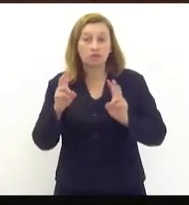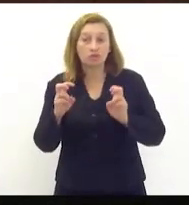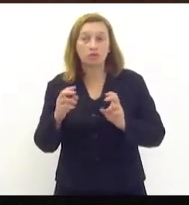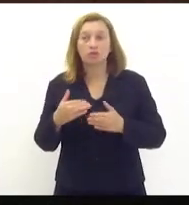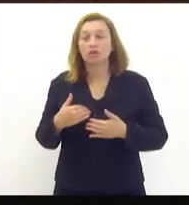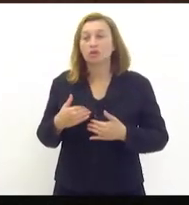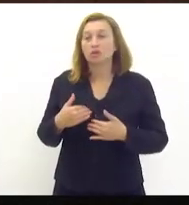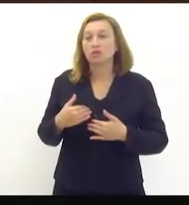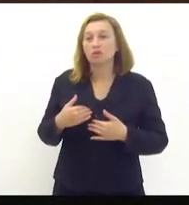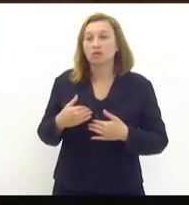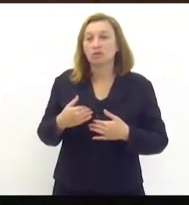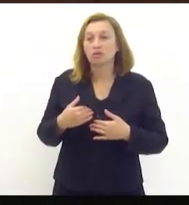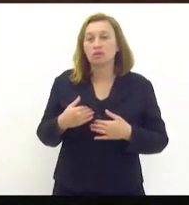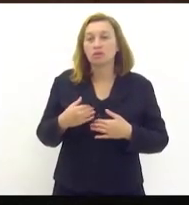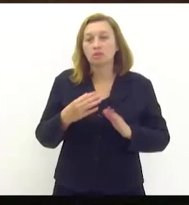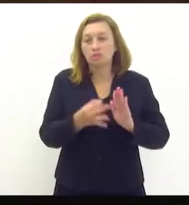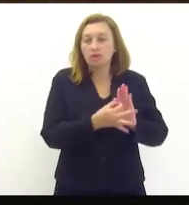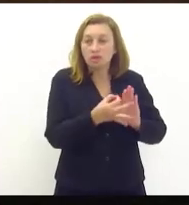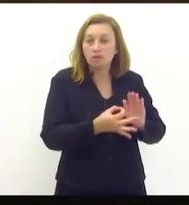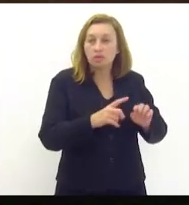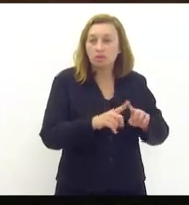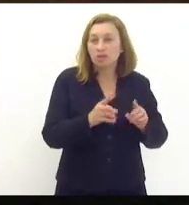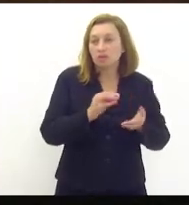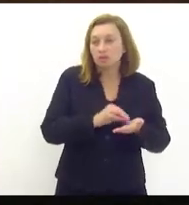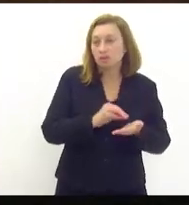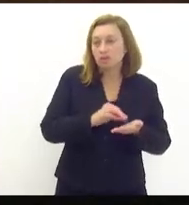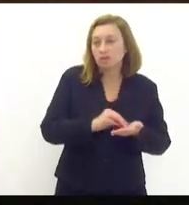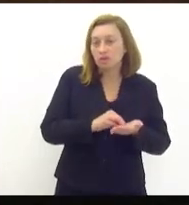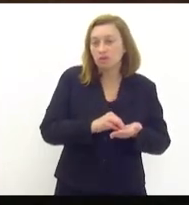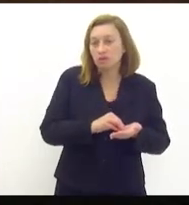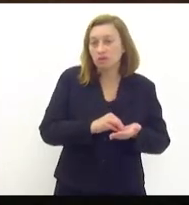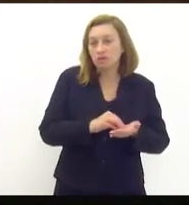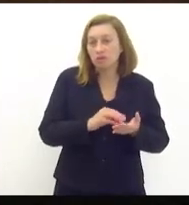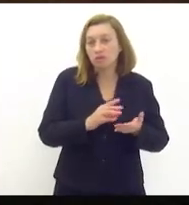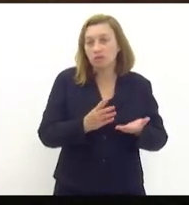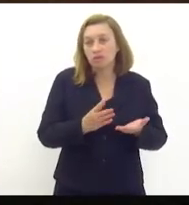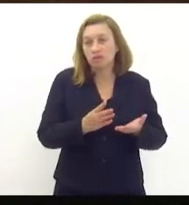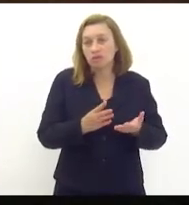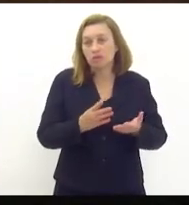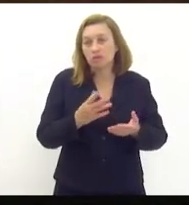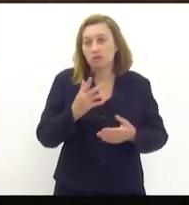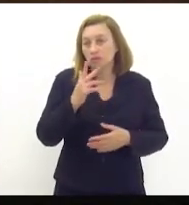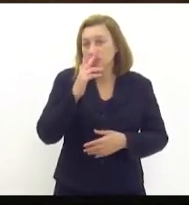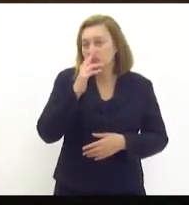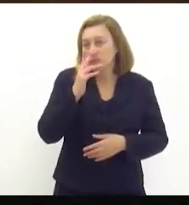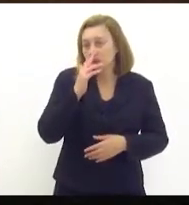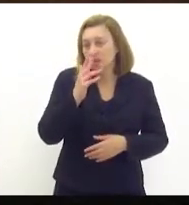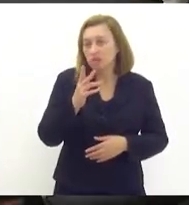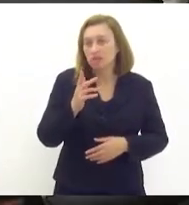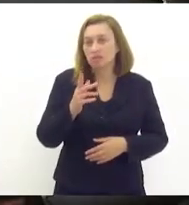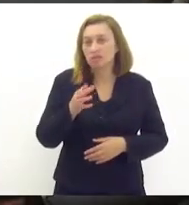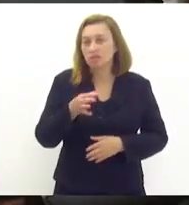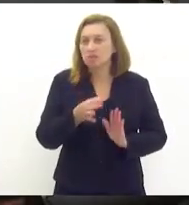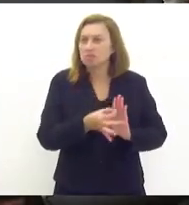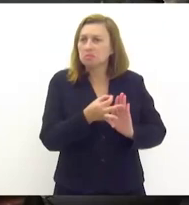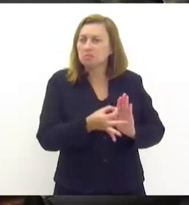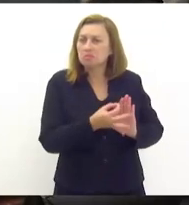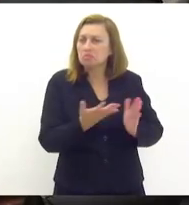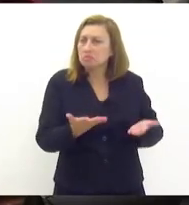declino da emissão de parecer mas ainda fica faltando parecer O senhor terá que designar alguém me parece permitiu parecer